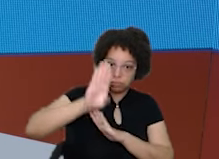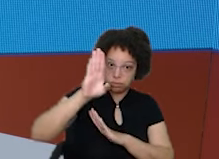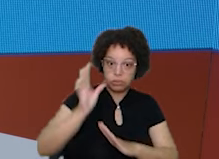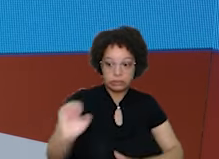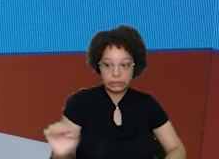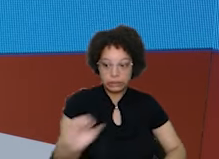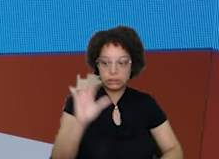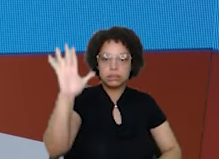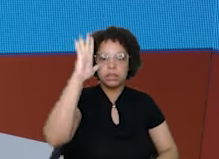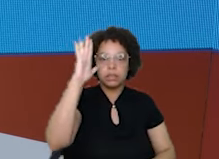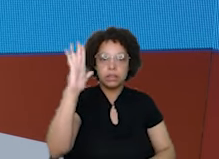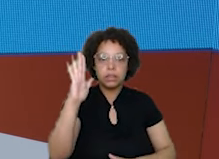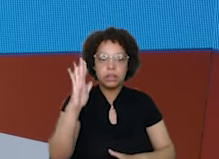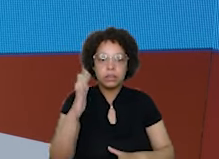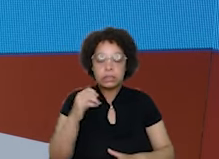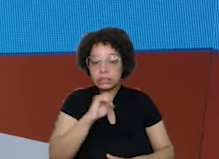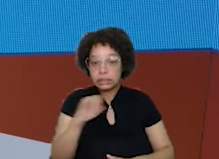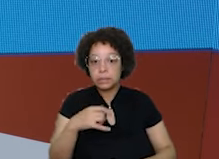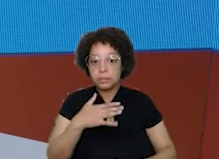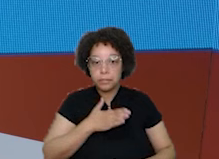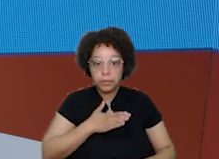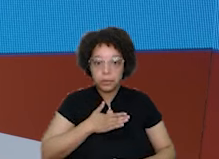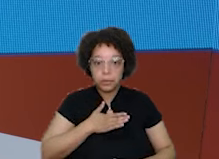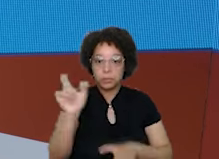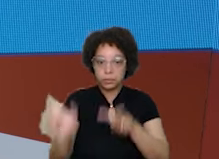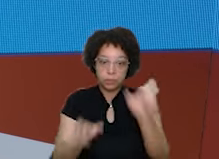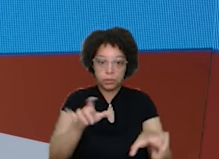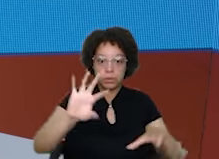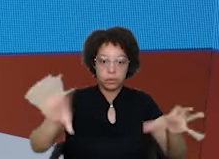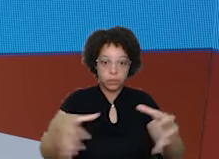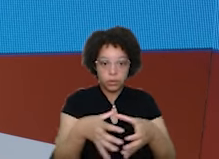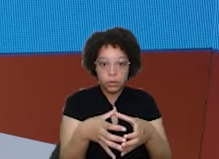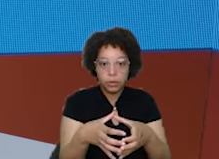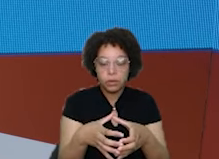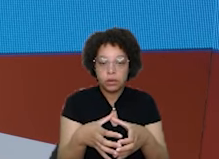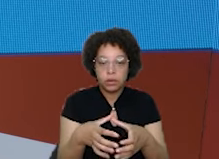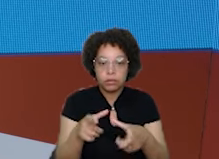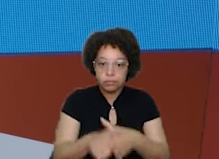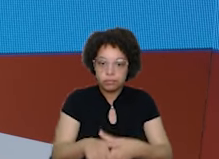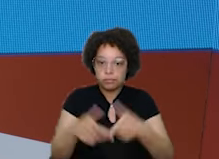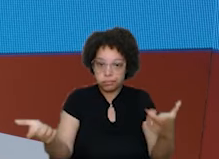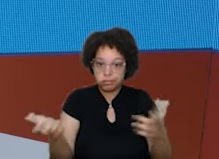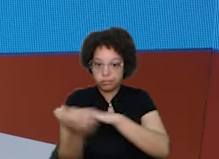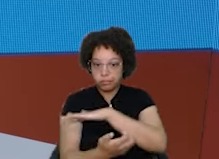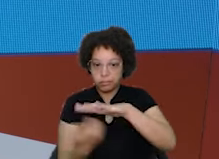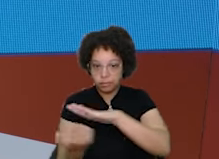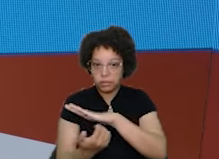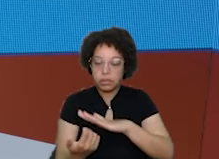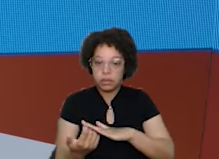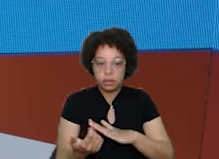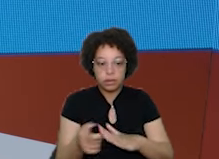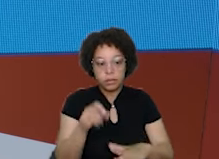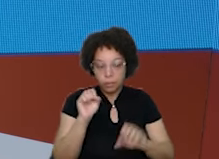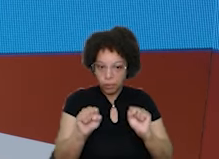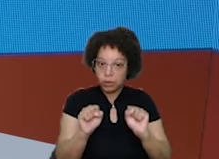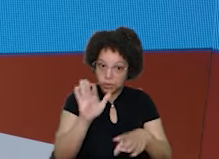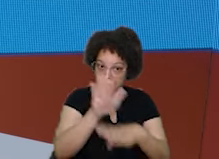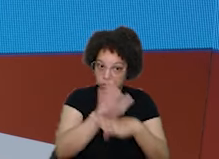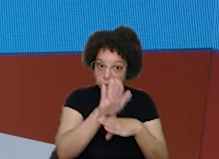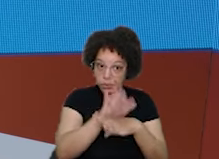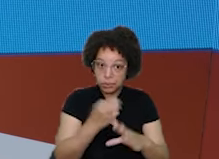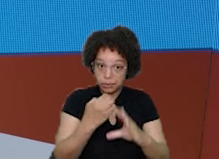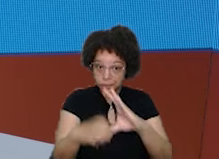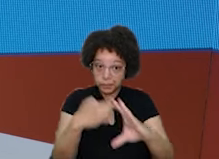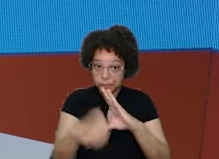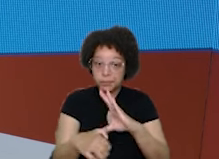e que se meu público é uma grande empresa São pessoas que trabalham com grande empresa ele vai ser relevante o canal do e-mail vai ser